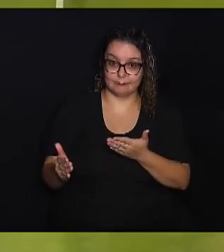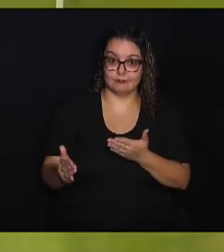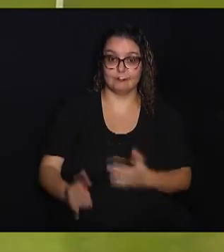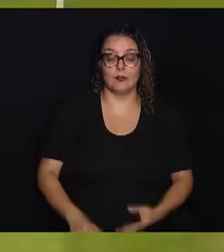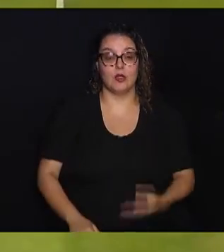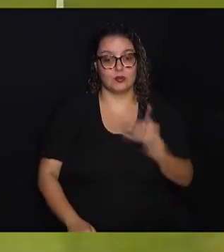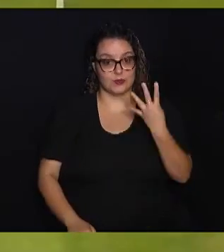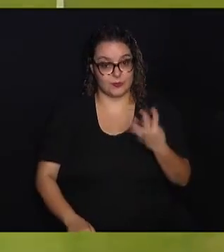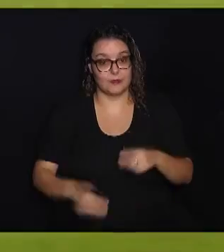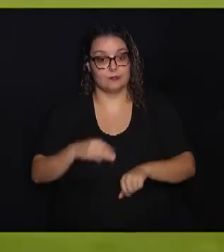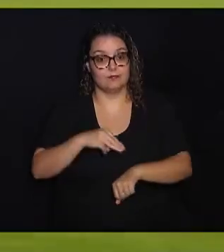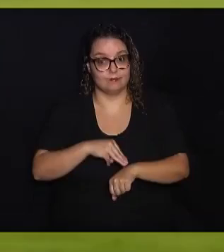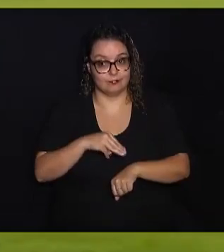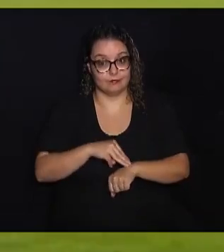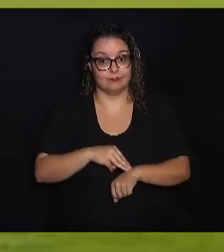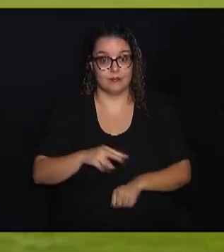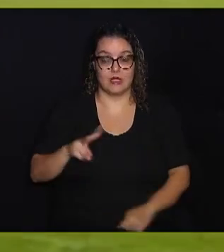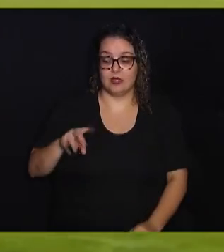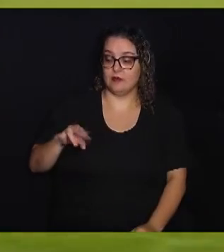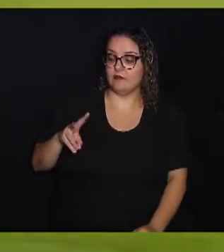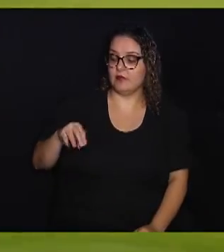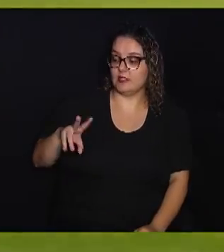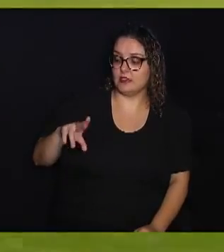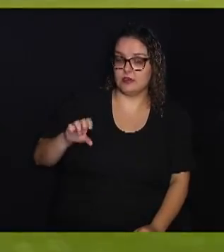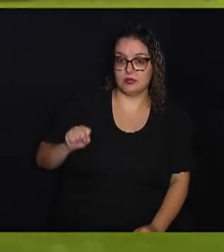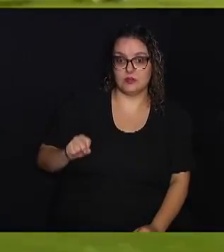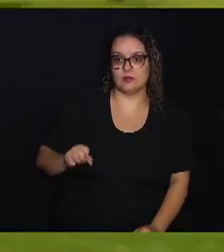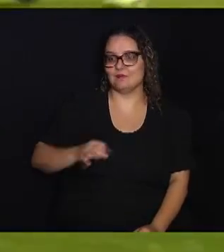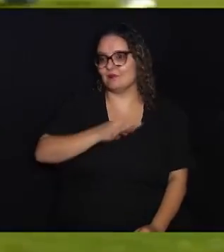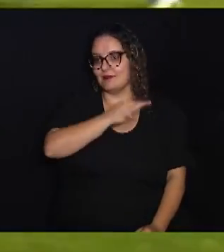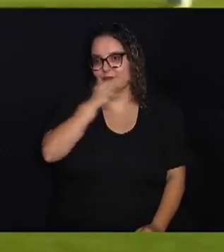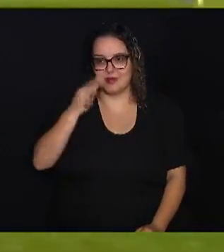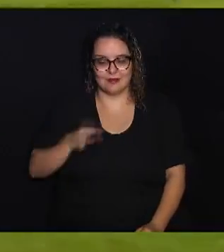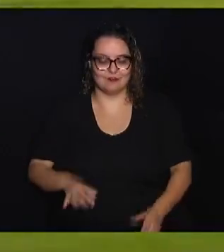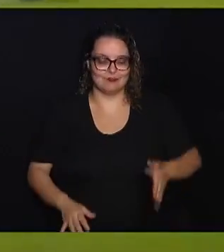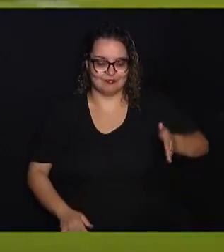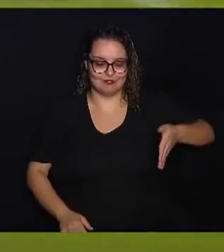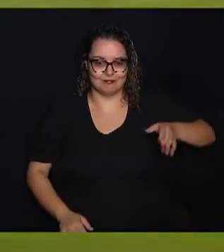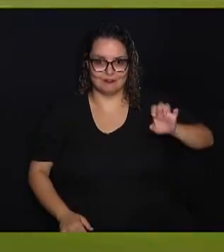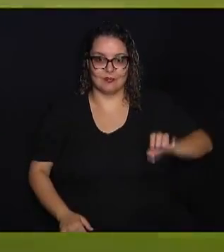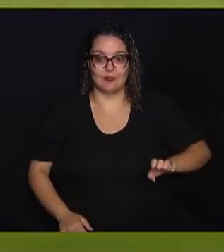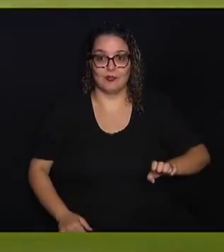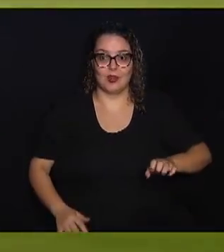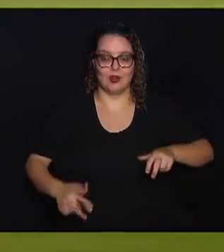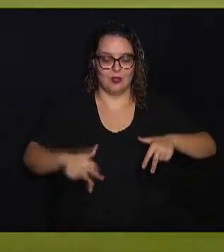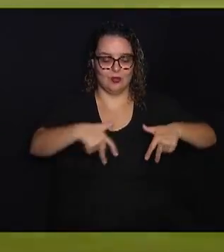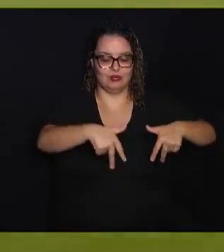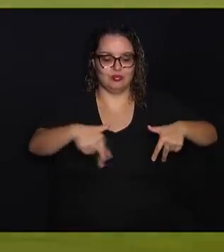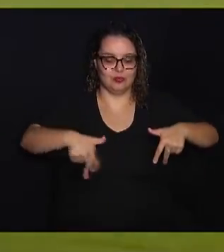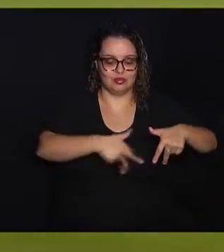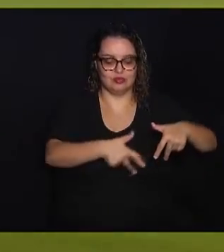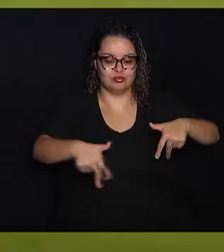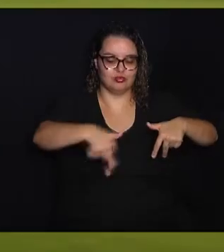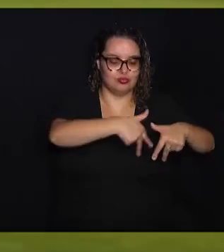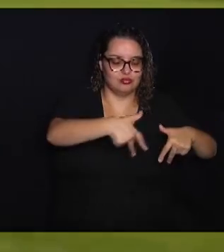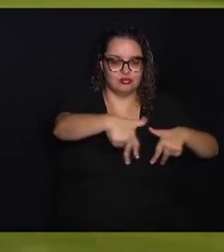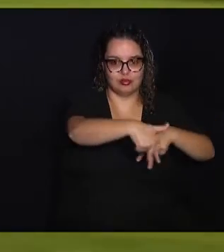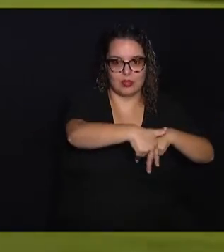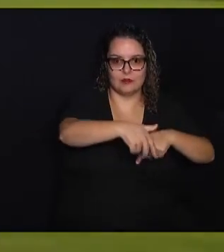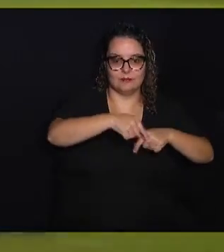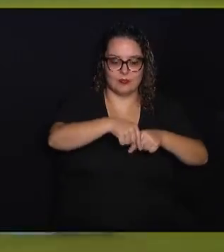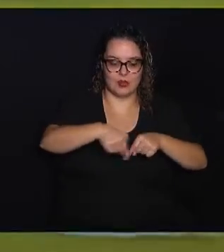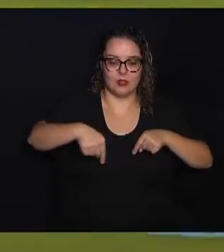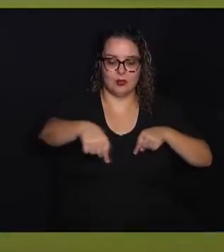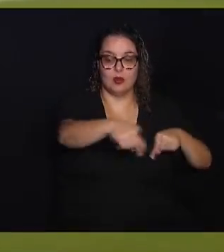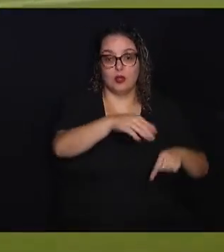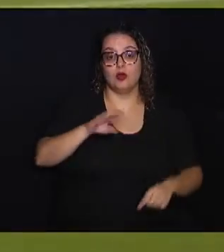4 minutos. Vinícius Paiva fez ótima jogada na esquerda, driblando 2 marcadores. Cruzou na área e Bruno Xavier